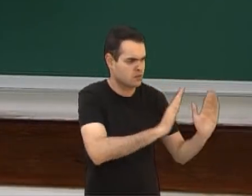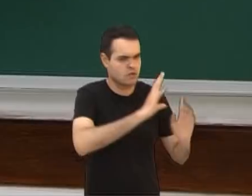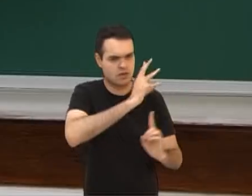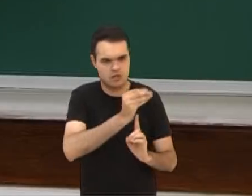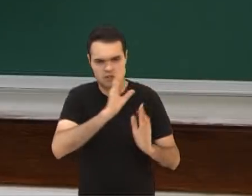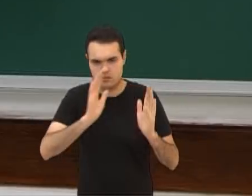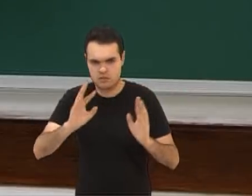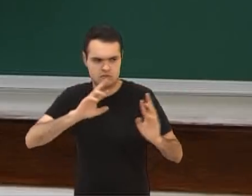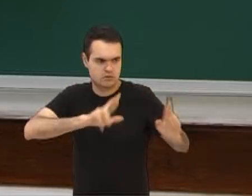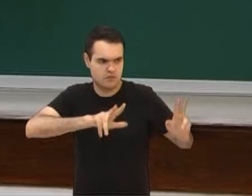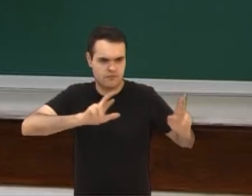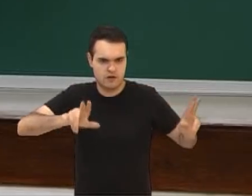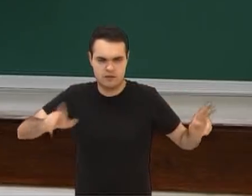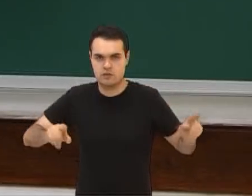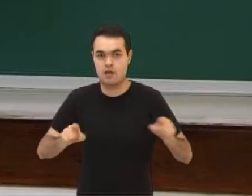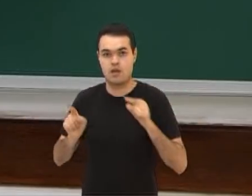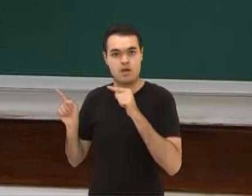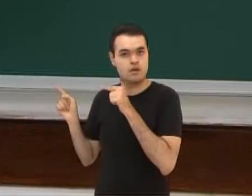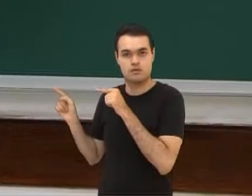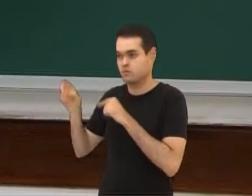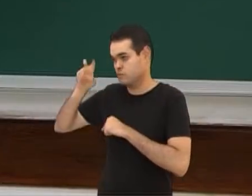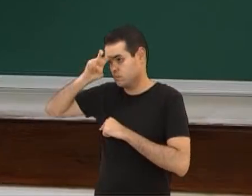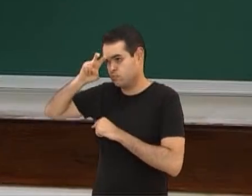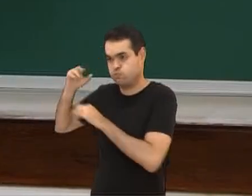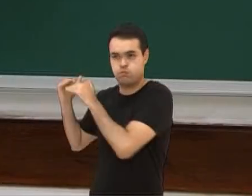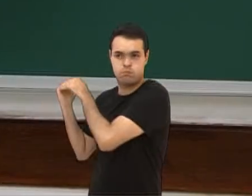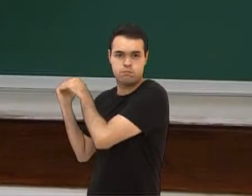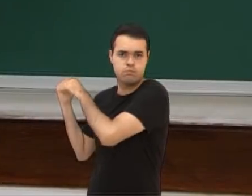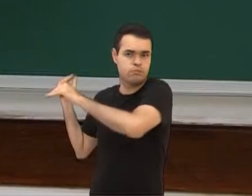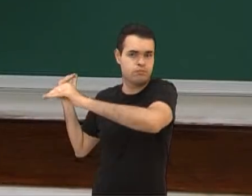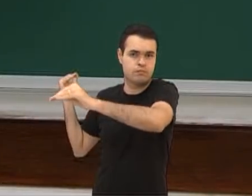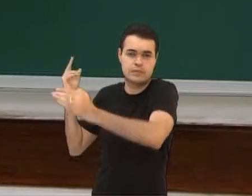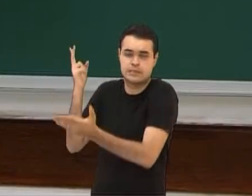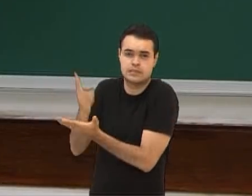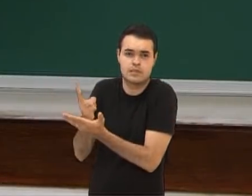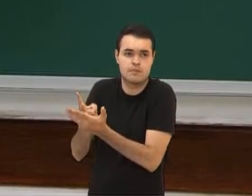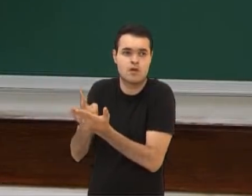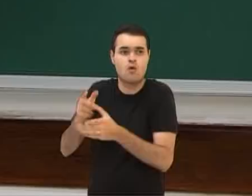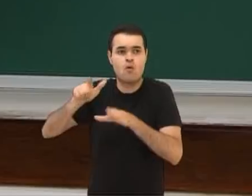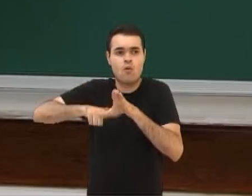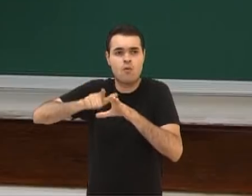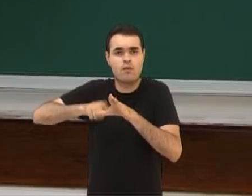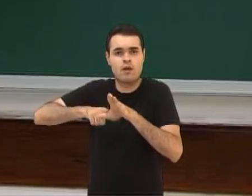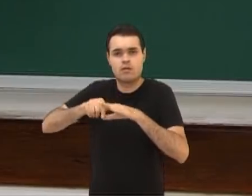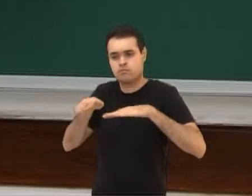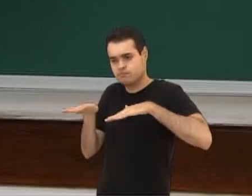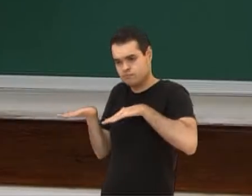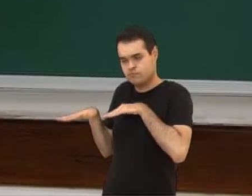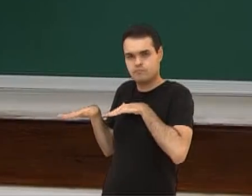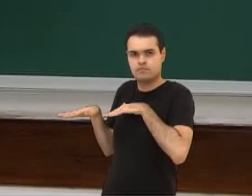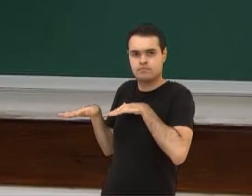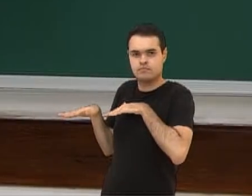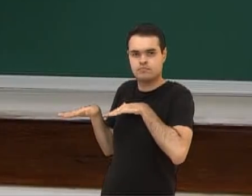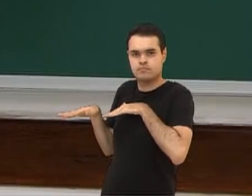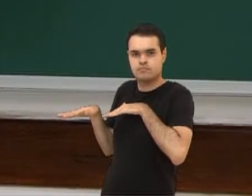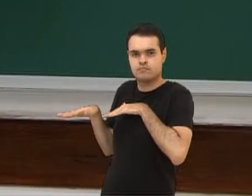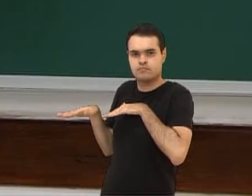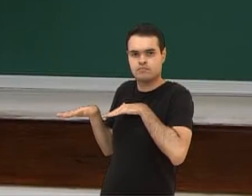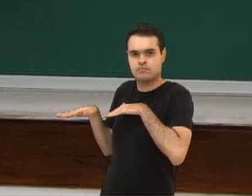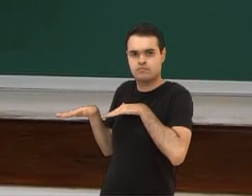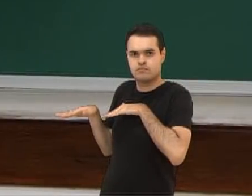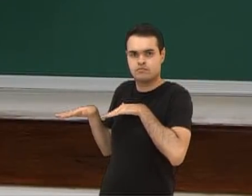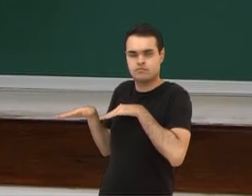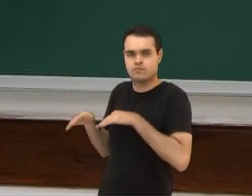ficaram 3.000 anos, eles regraram isso. E os pés, olha, era só num sentido, tá? O corpo voltado